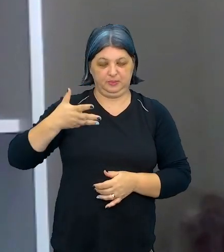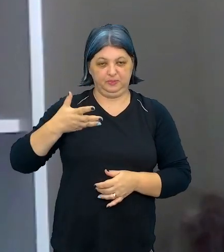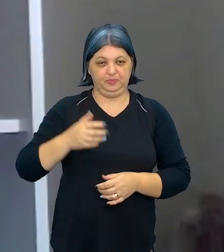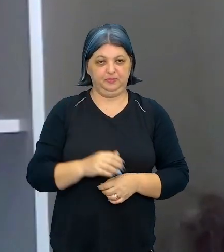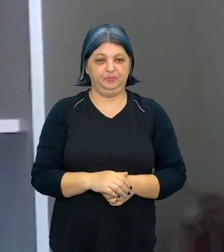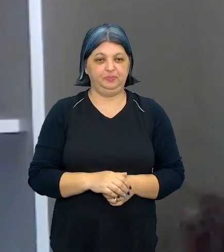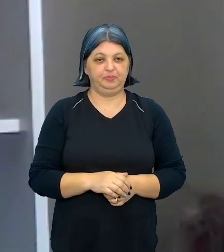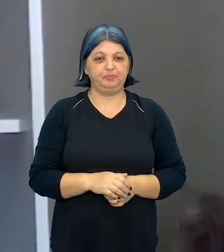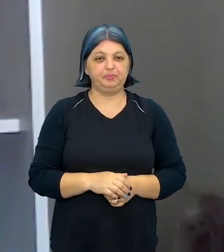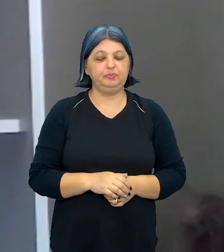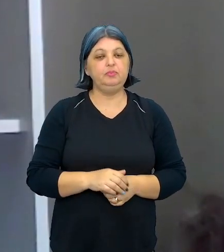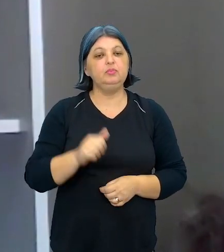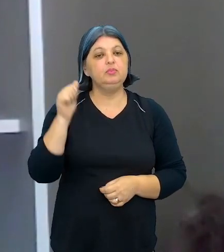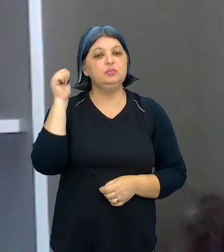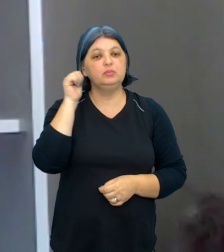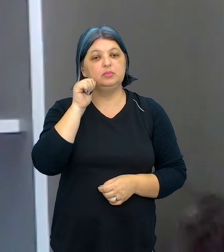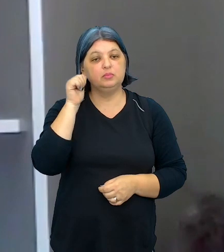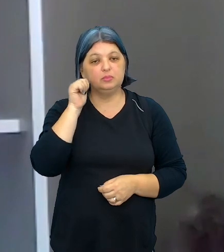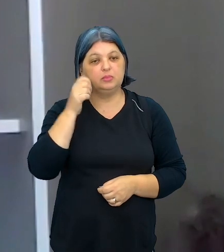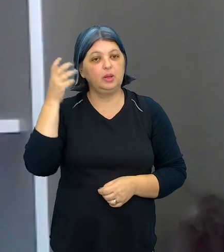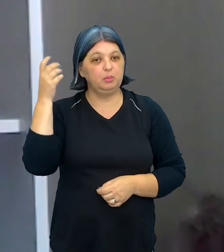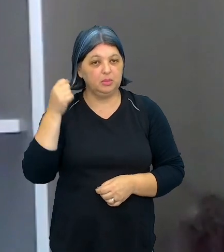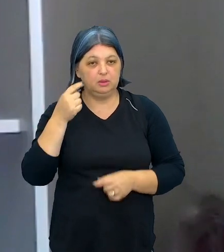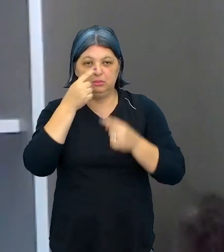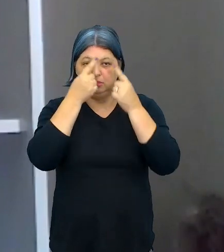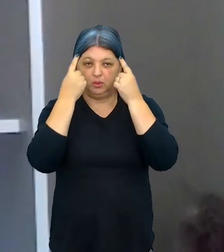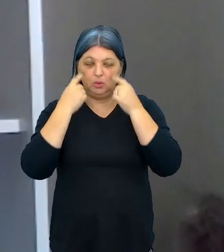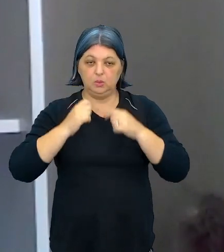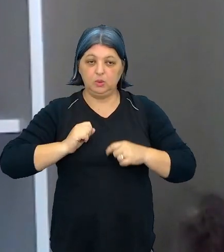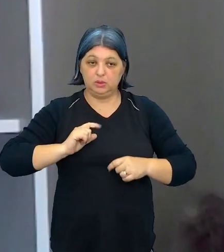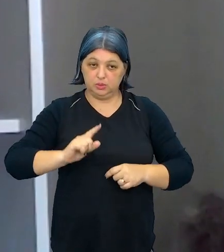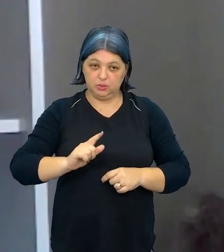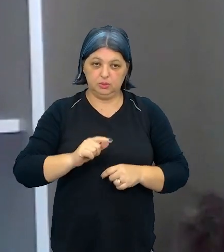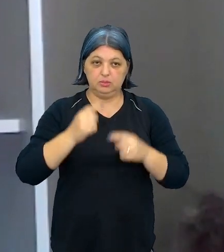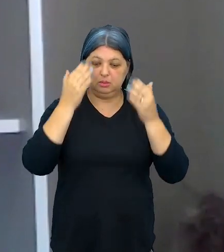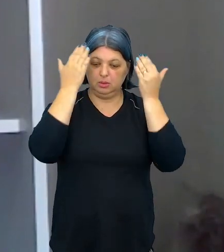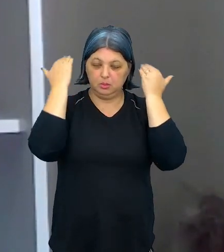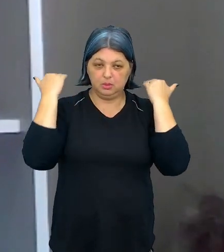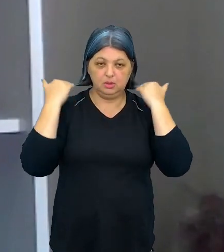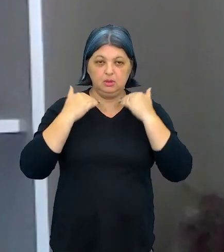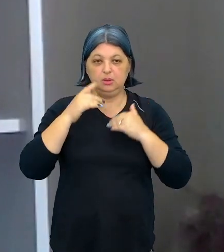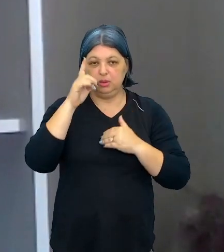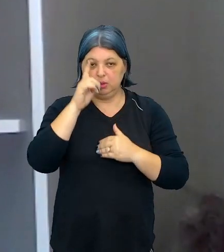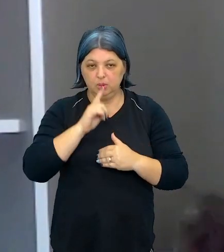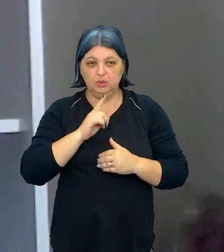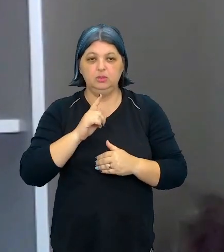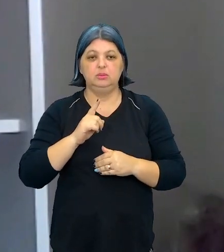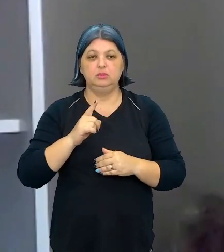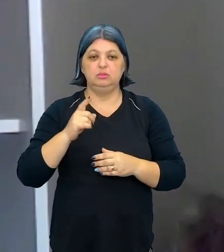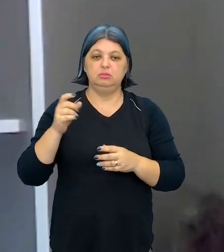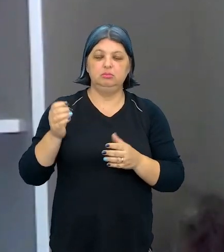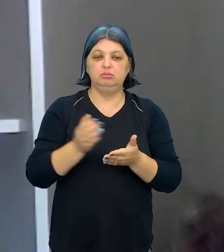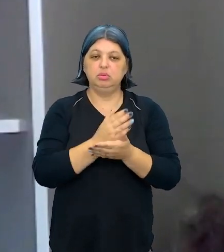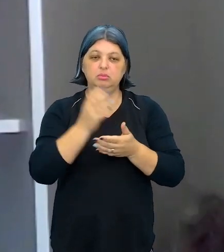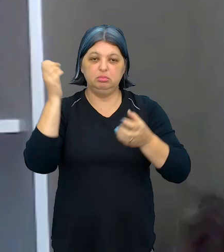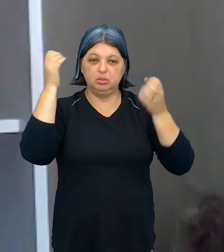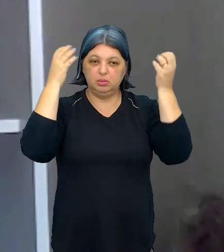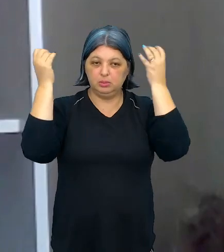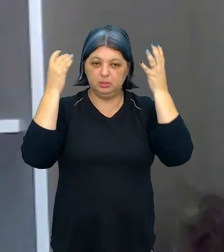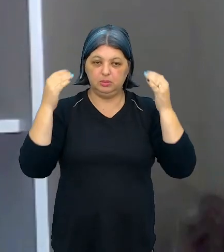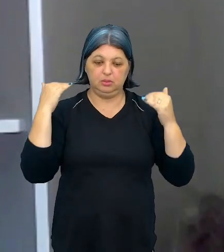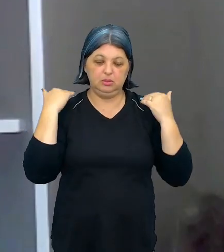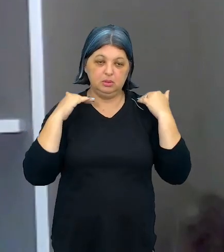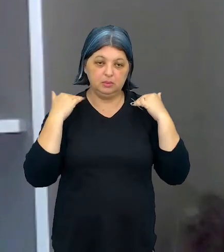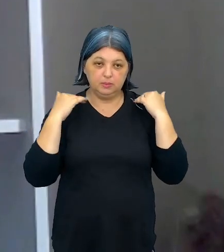audiodescrição. Eu sou uma mulher branca, de olhos azuis, com cabelos loiros, com algumas luzes até a altura